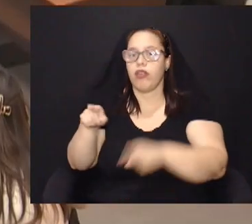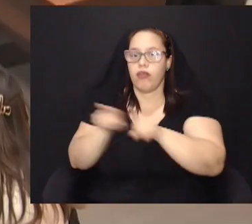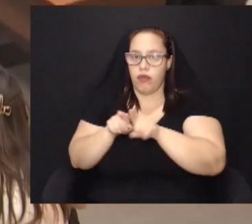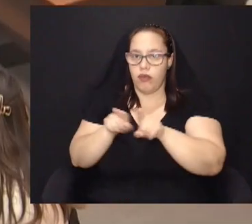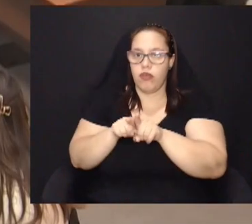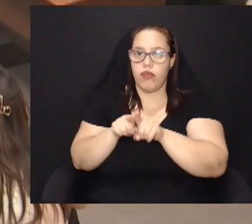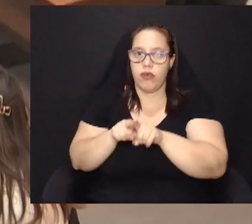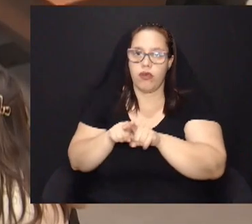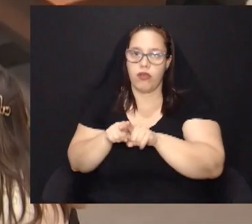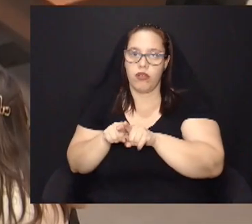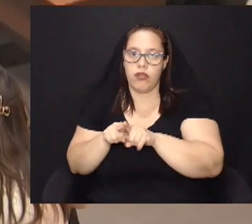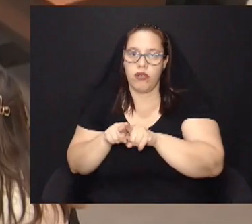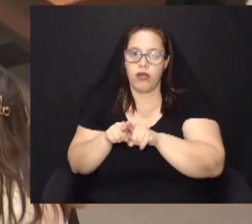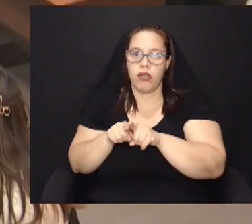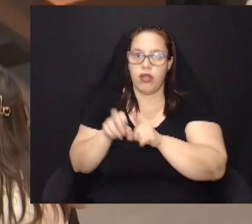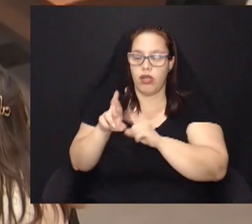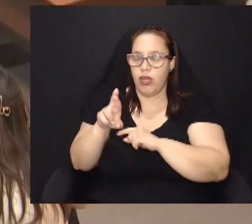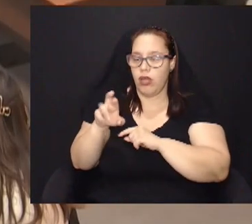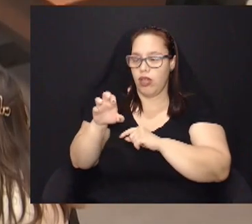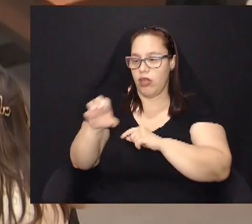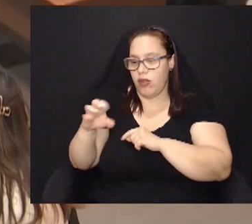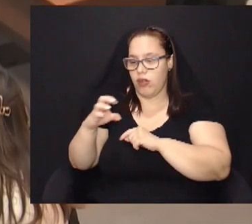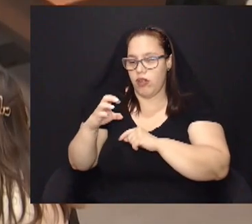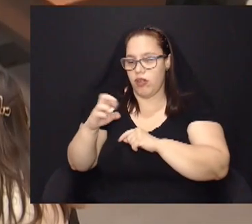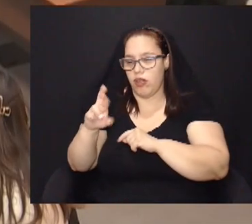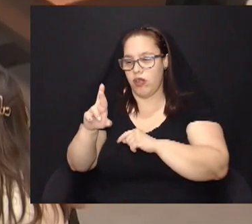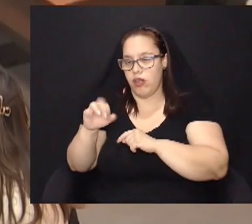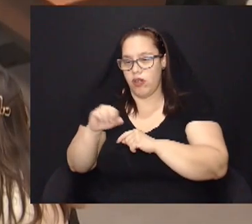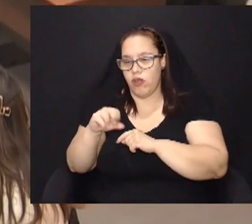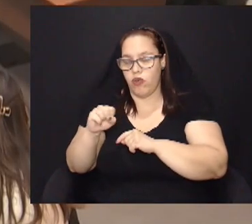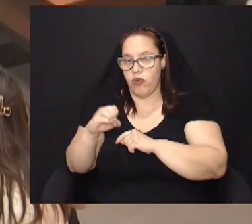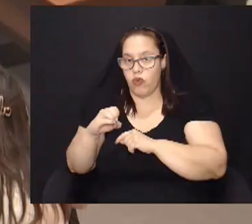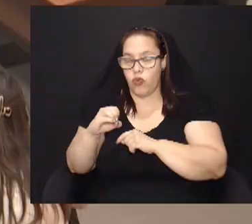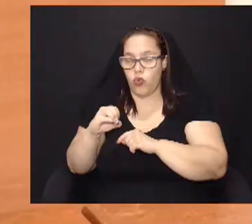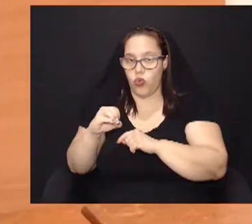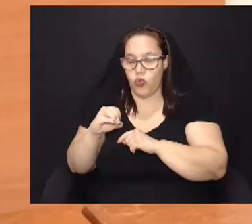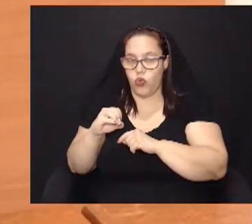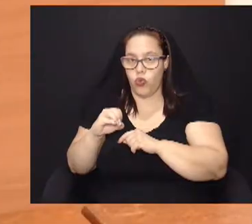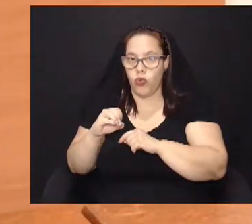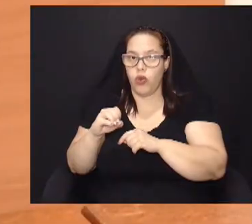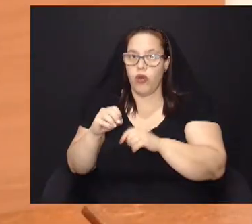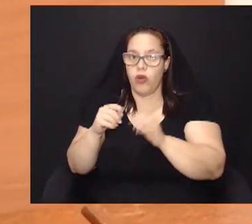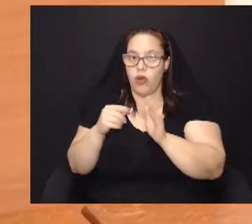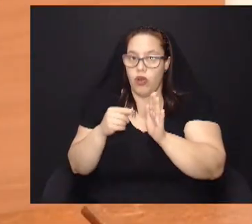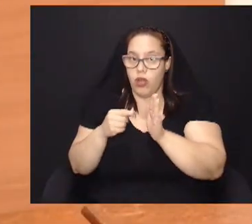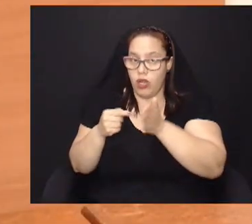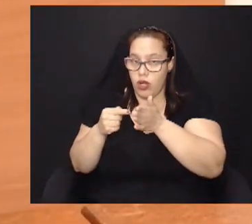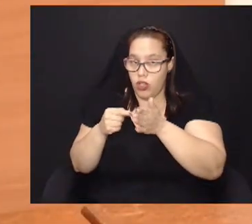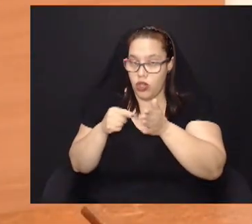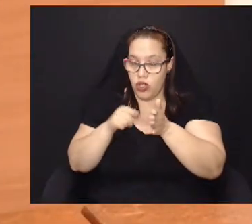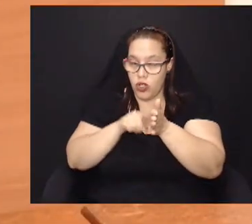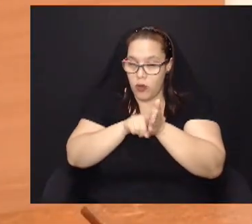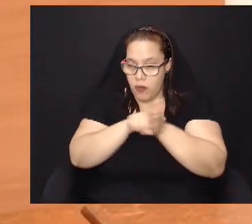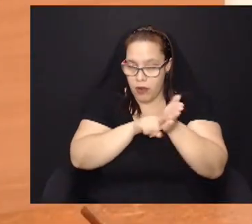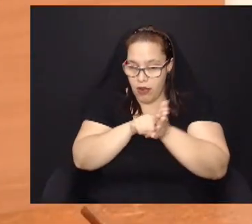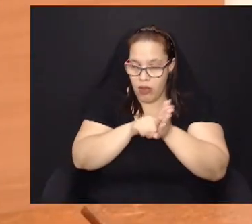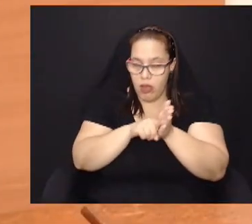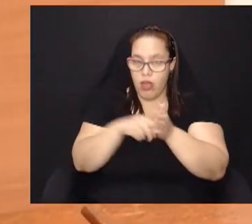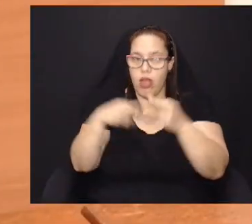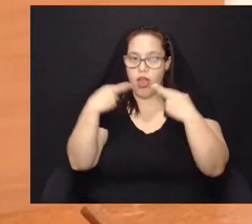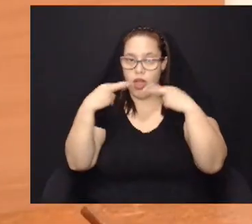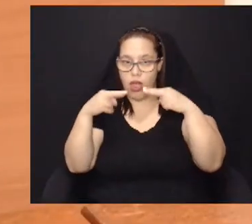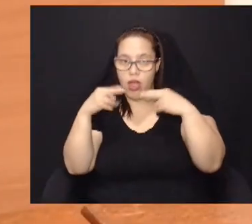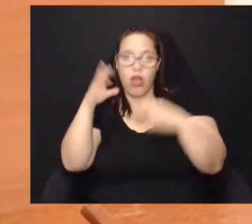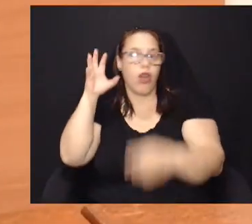instância de recurso. Então, é tudo via SEI. Então, a gente faz essa consulta interna, se há alguma reclamação de